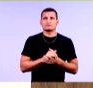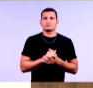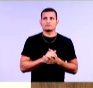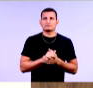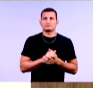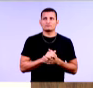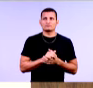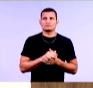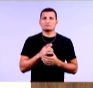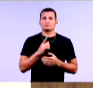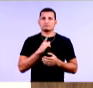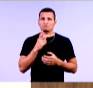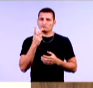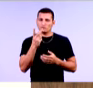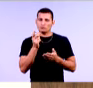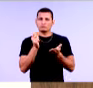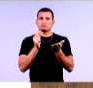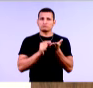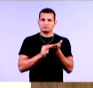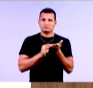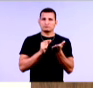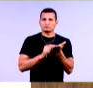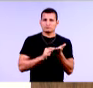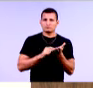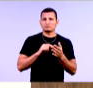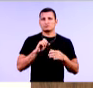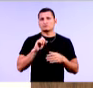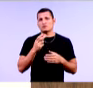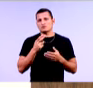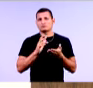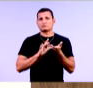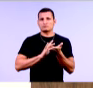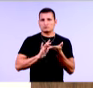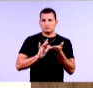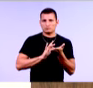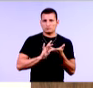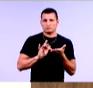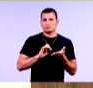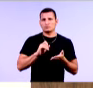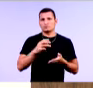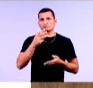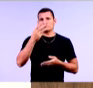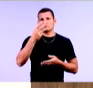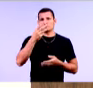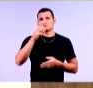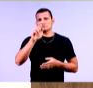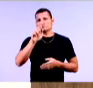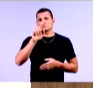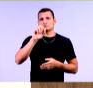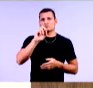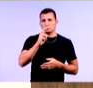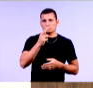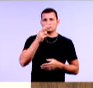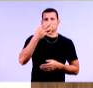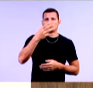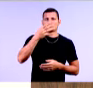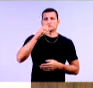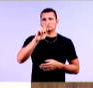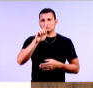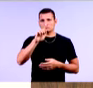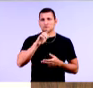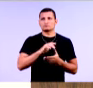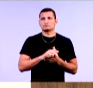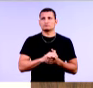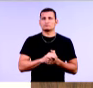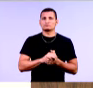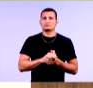Se tem 2 chips, se é tipo smartphone. Boa. Se é 3G ou 4G. Né? No caso do estudante,